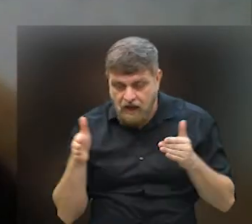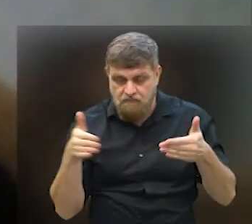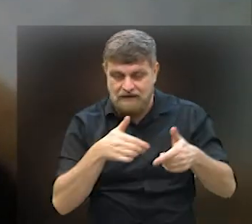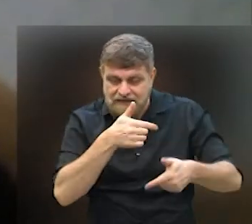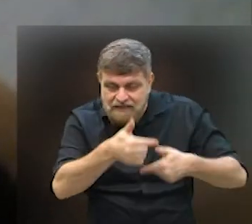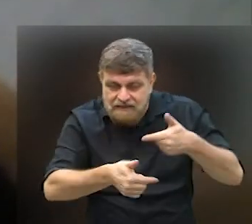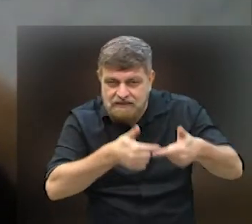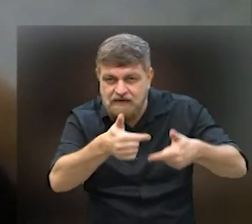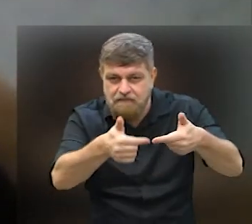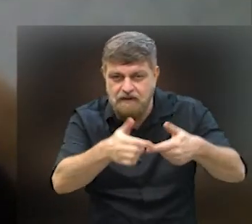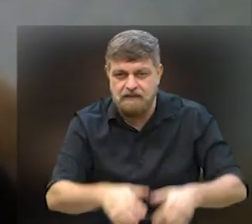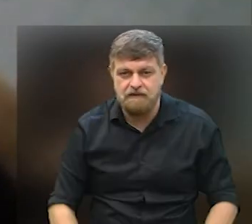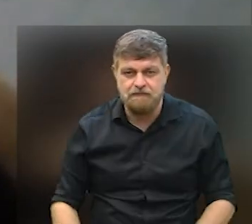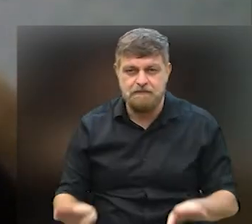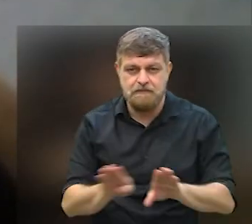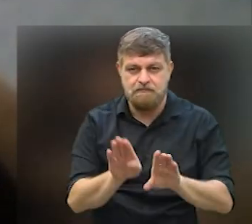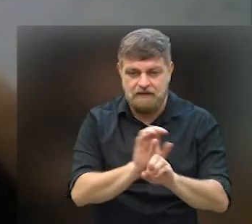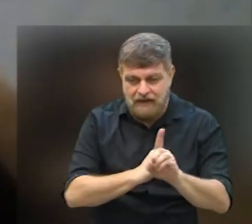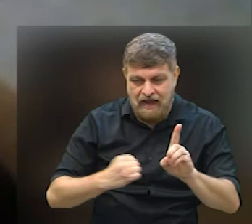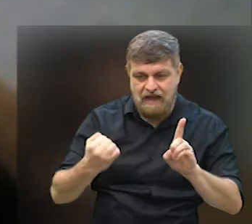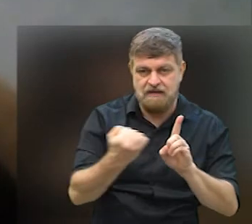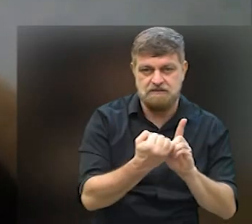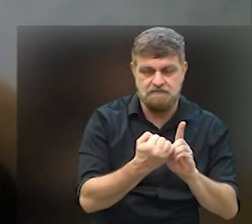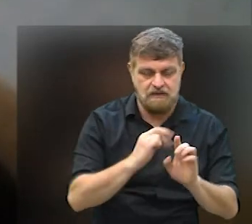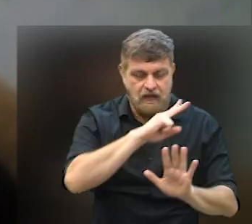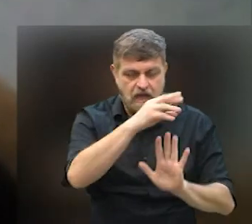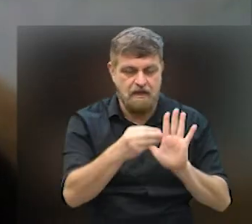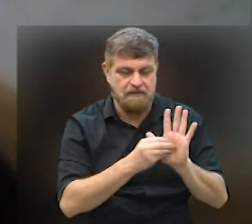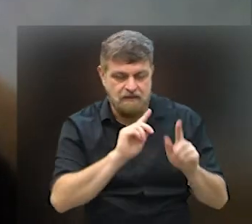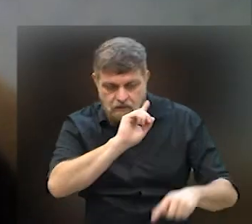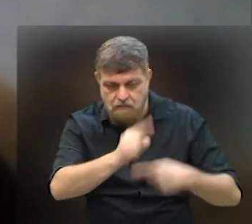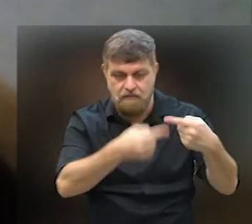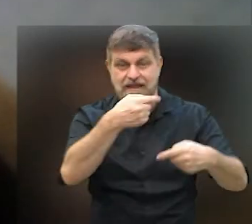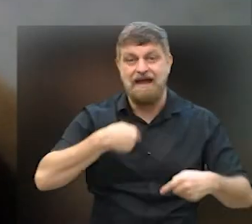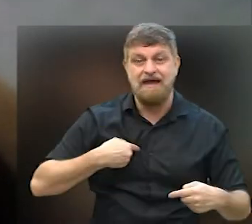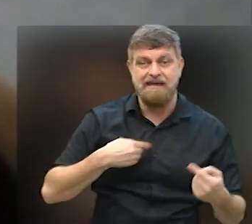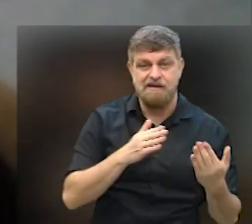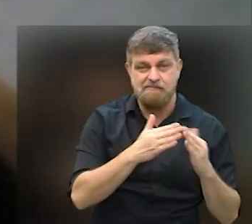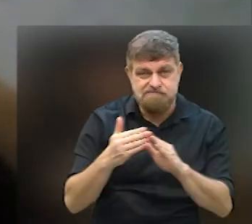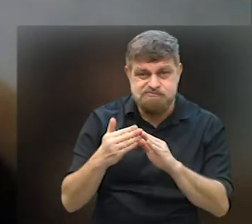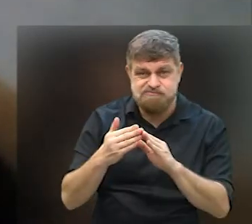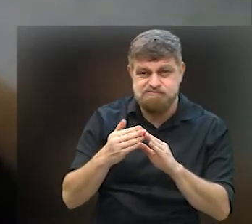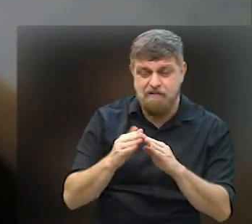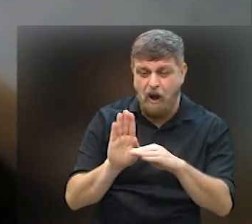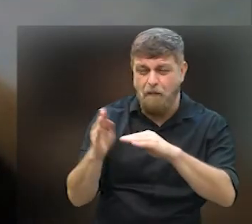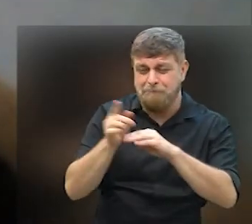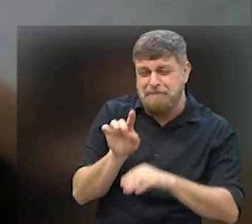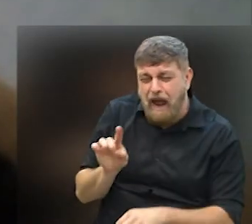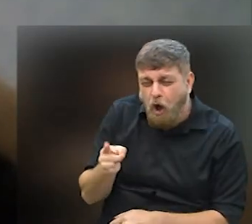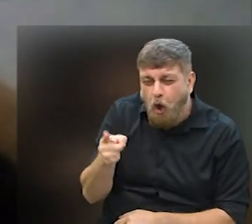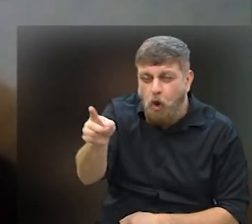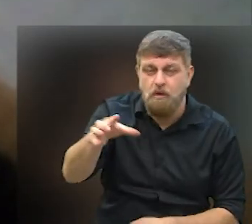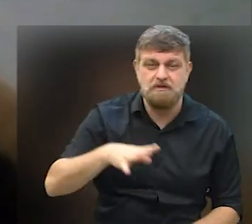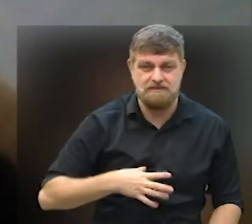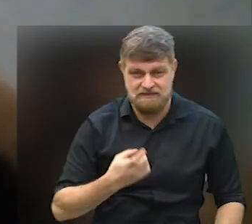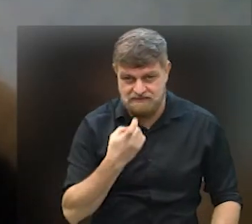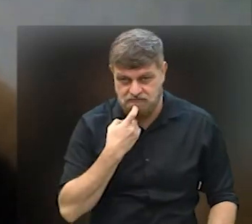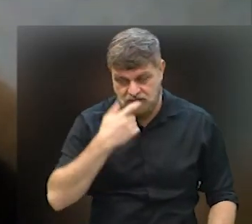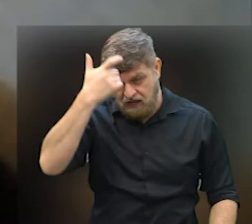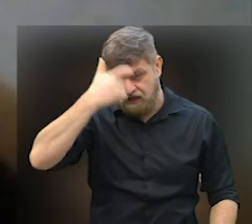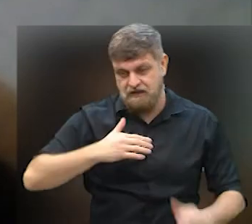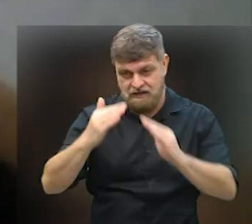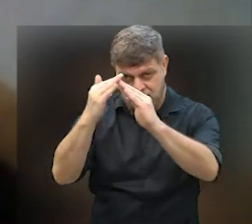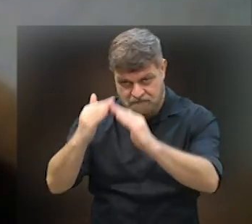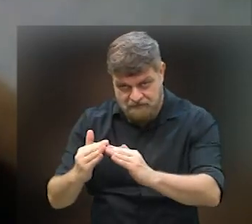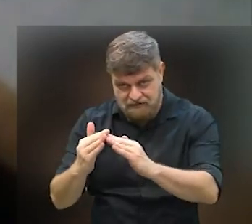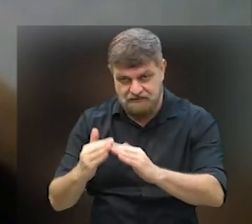especificamente trabalhar com a transformação socioambiental. Eu sou moradora da periferia de Campinas, como nós dissemos aí na entrevista anterior,